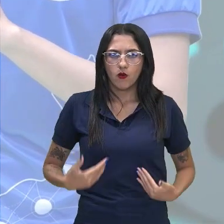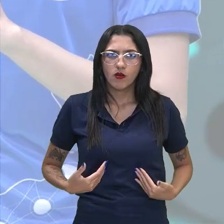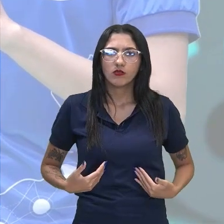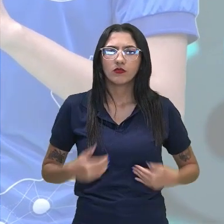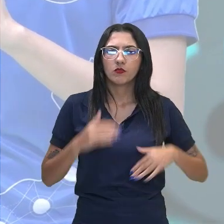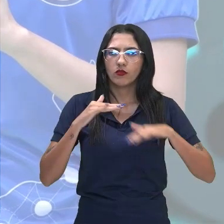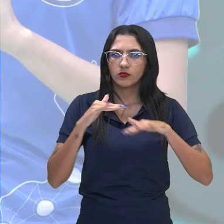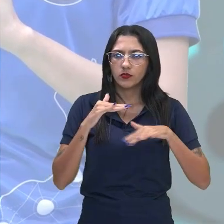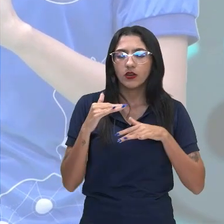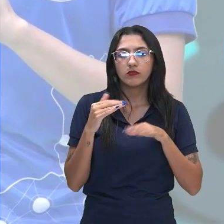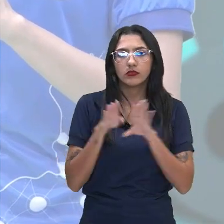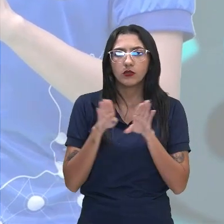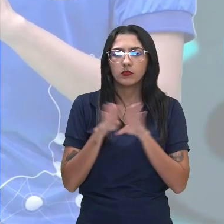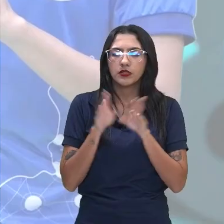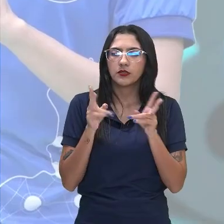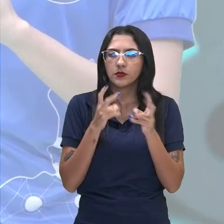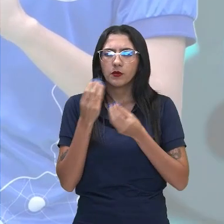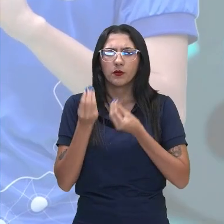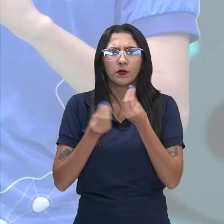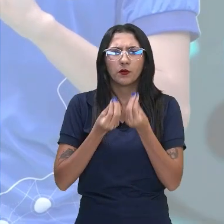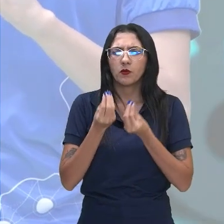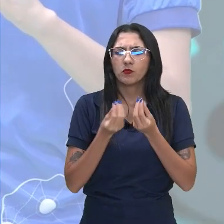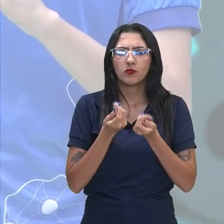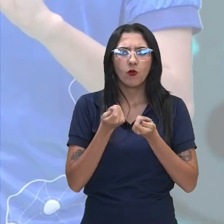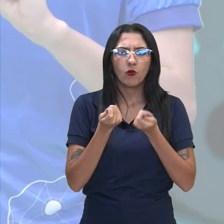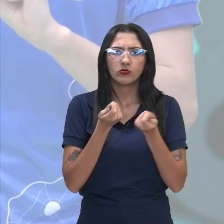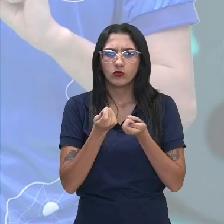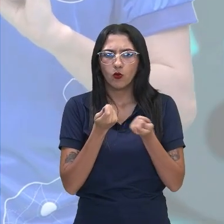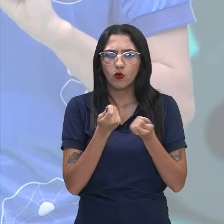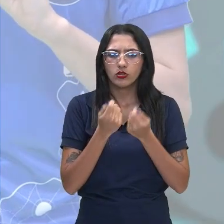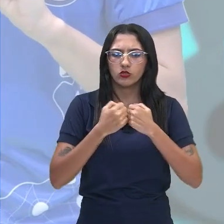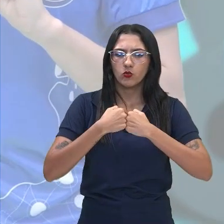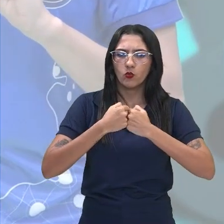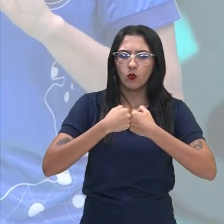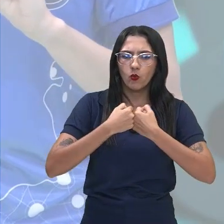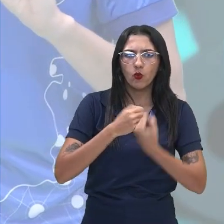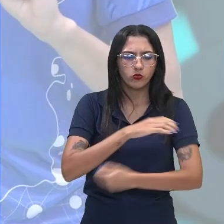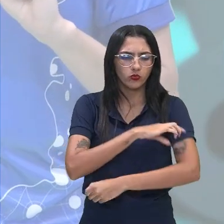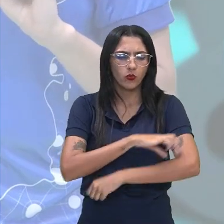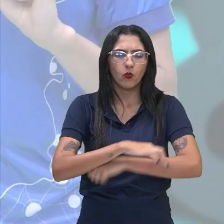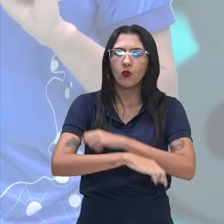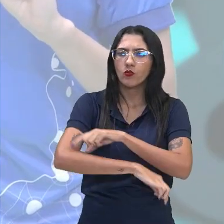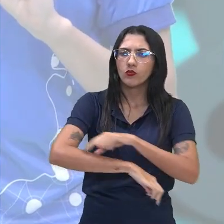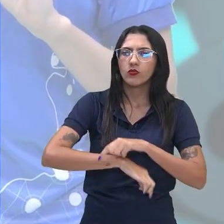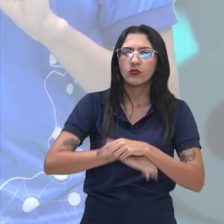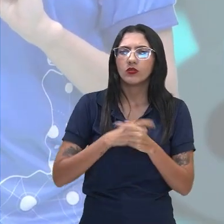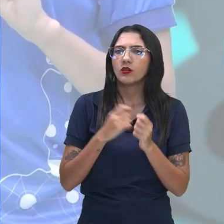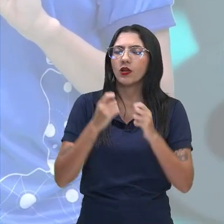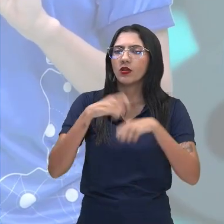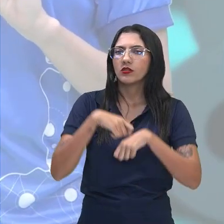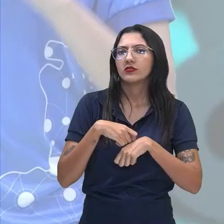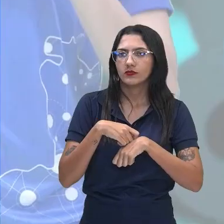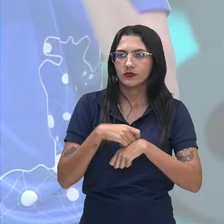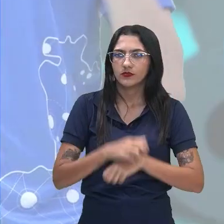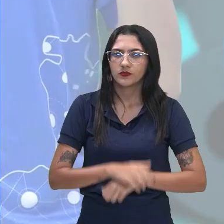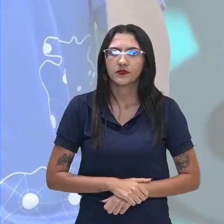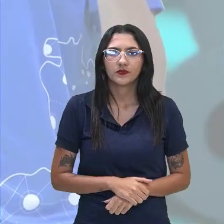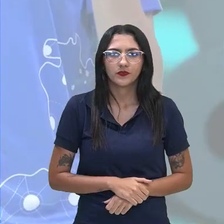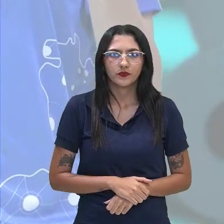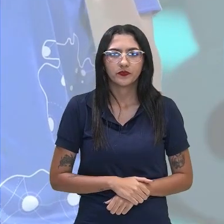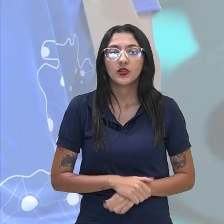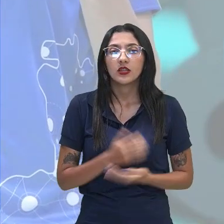de músculos, articulações e que me levam a ter possibilidade de movimentações.